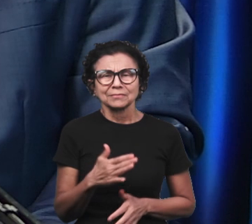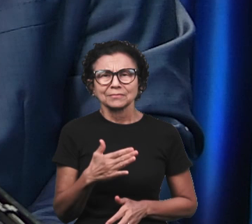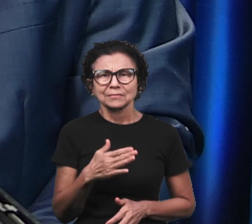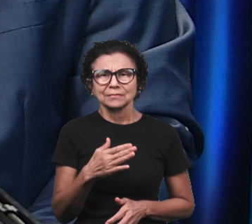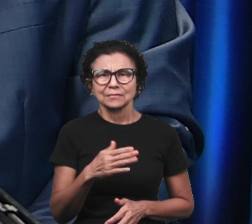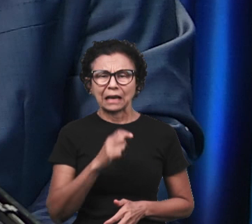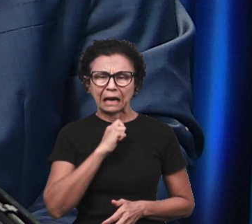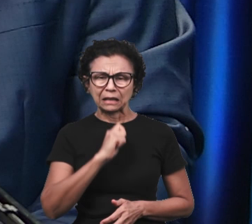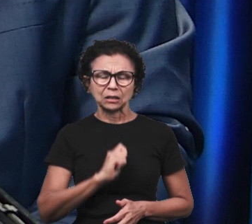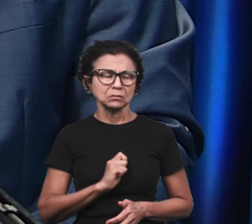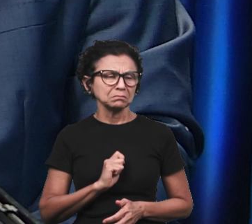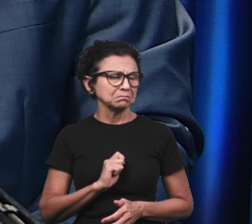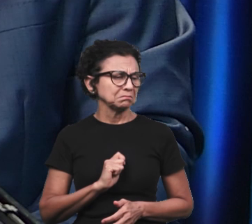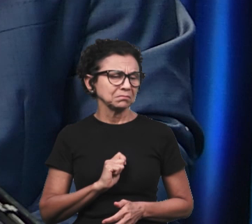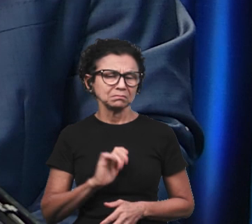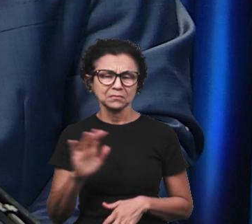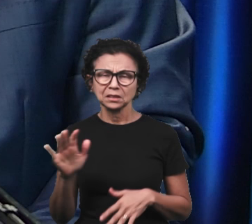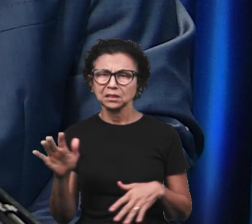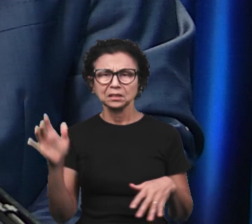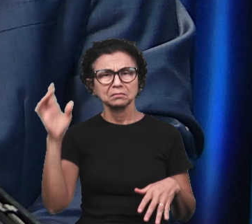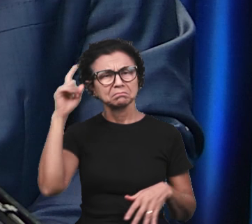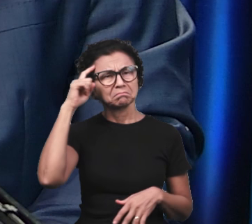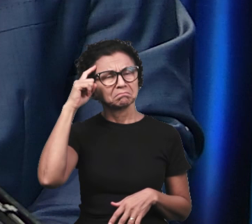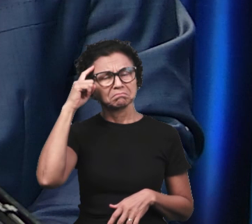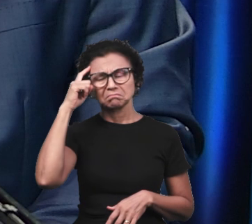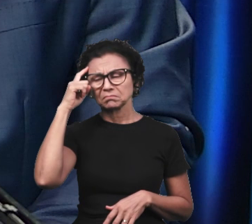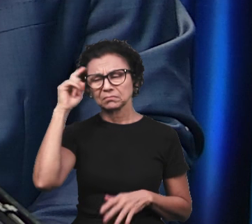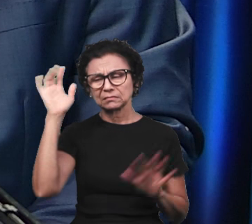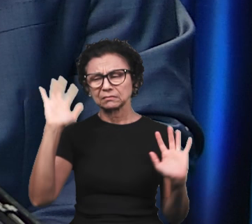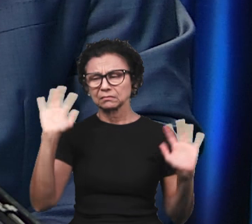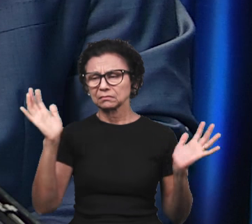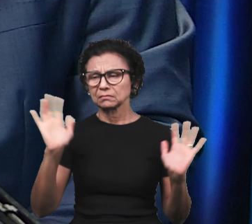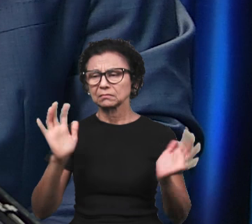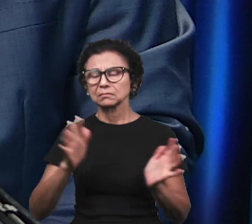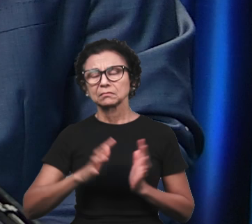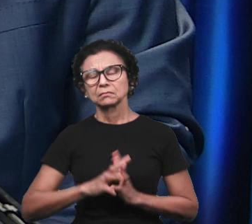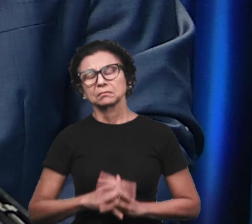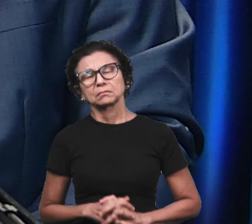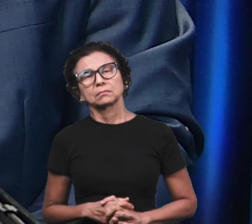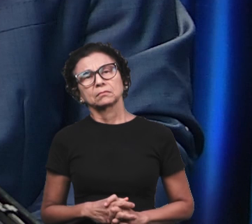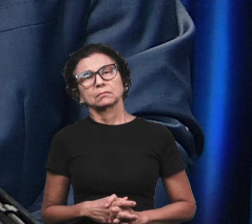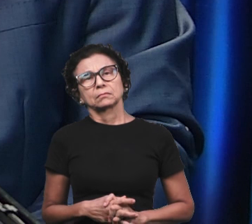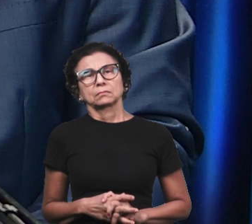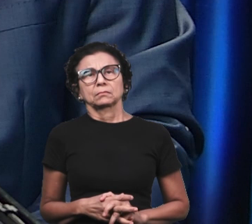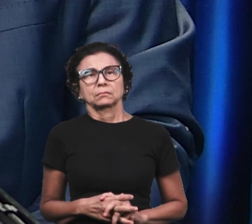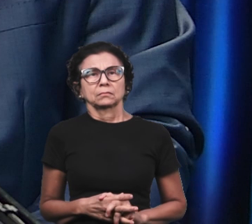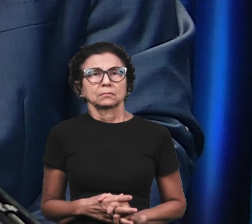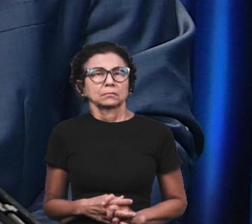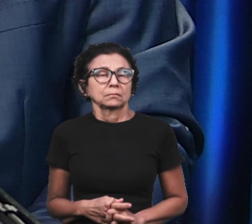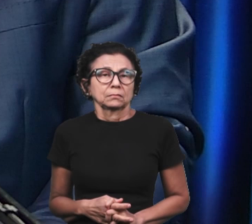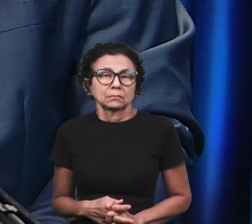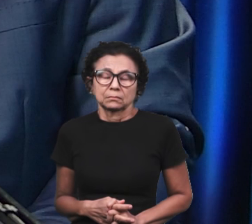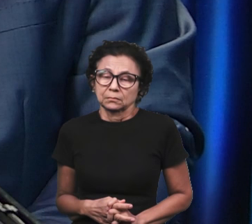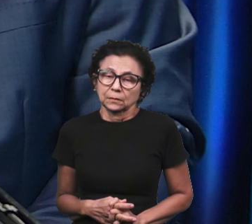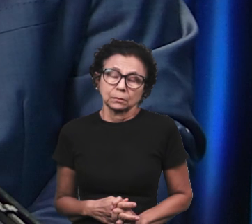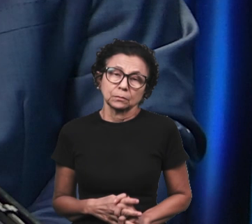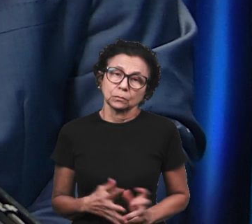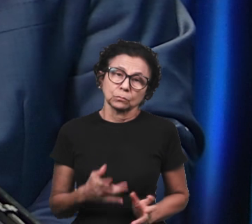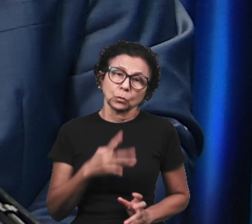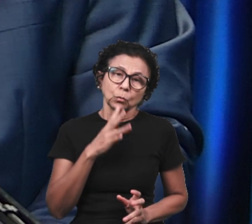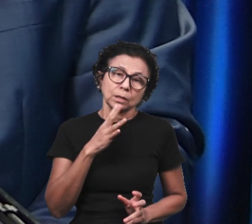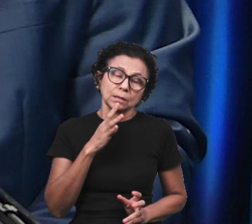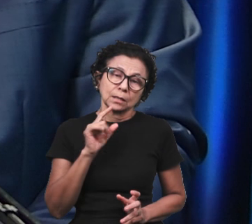pensava nisso, né? E não sabemos até o que tinha no coração, na mente de Arão,